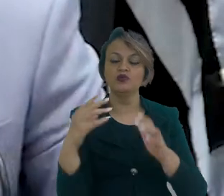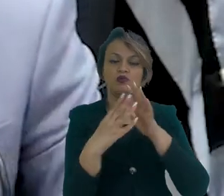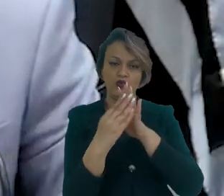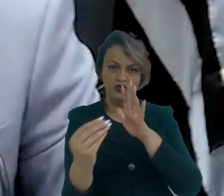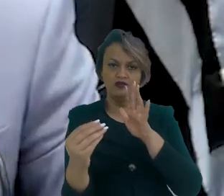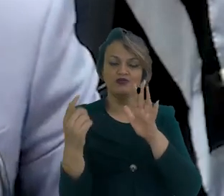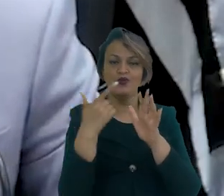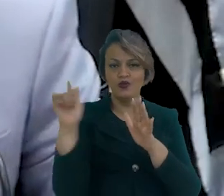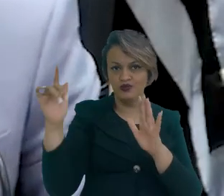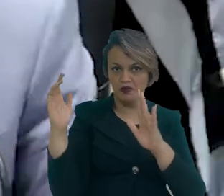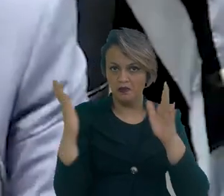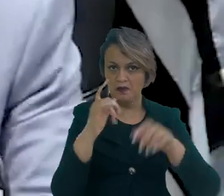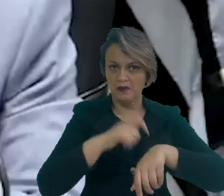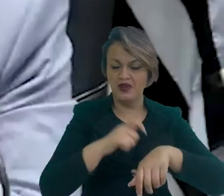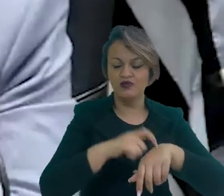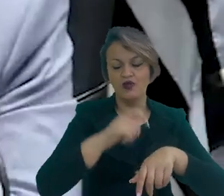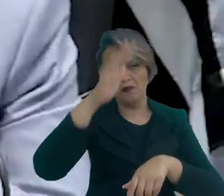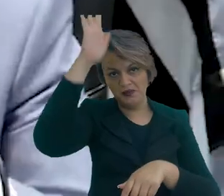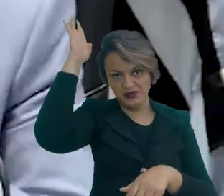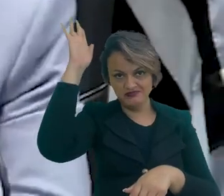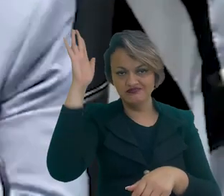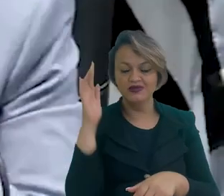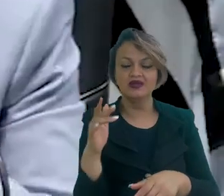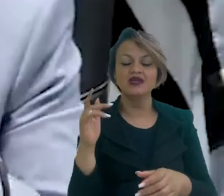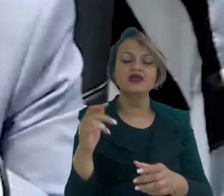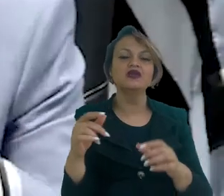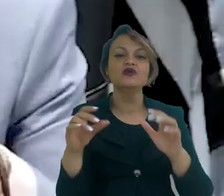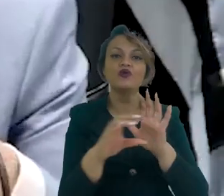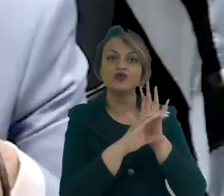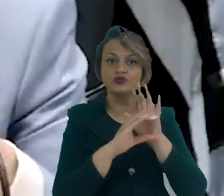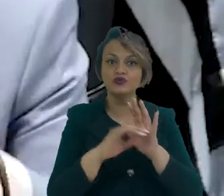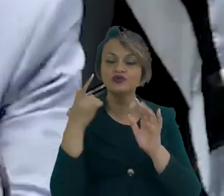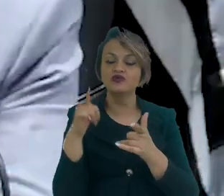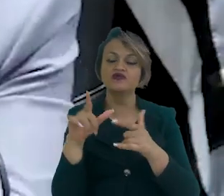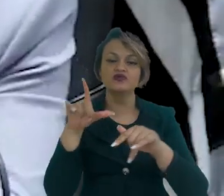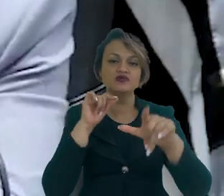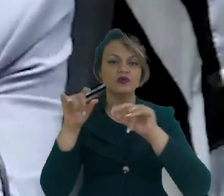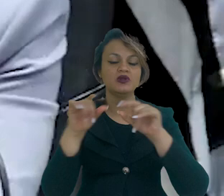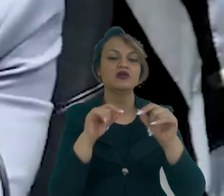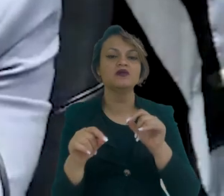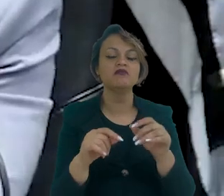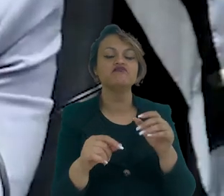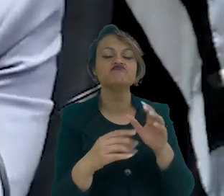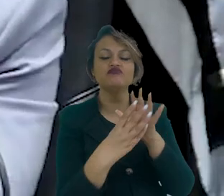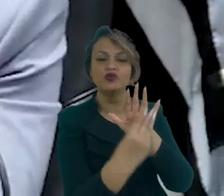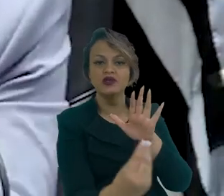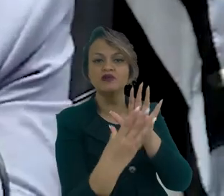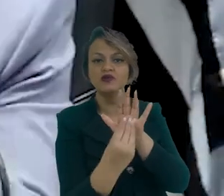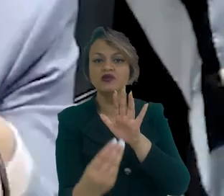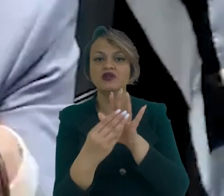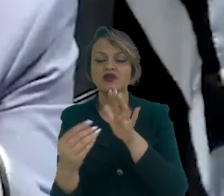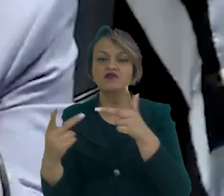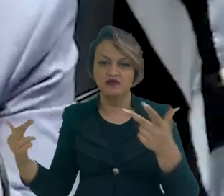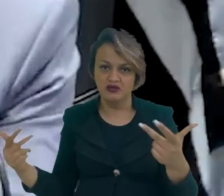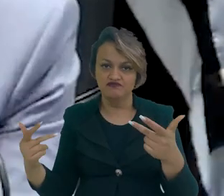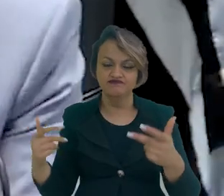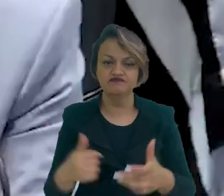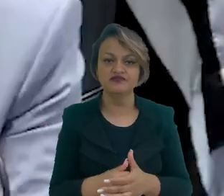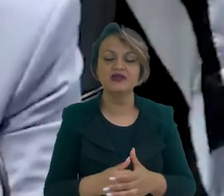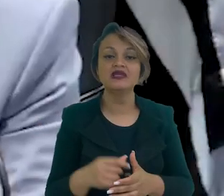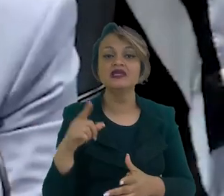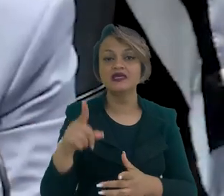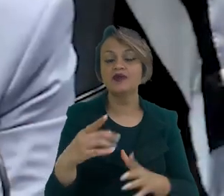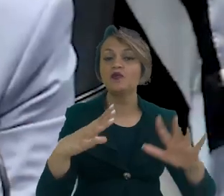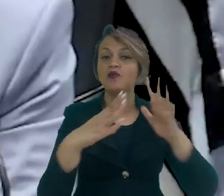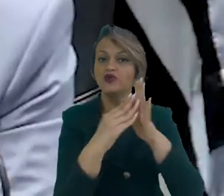por um outro lado surgiu um outro modelo no decorrer do período romano e que também as codificações disseram a madeira foram escolhendo